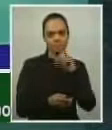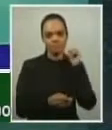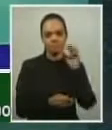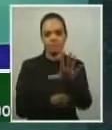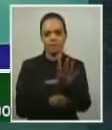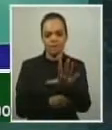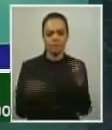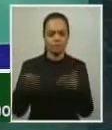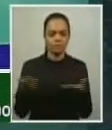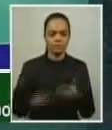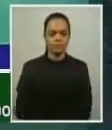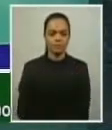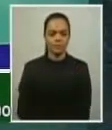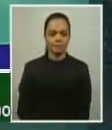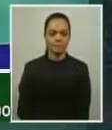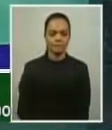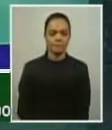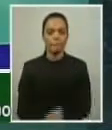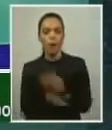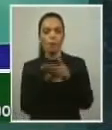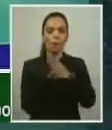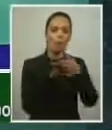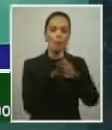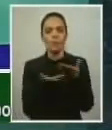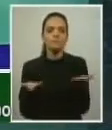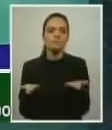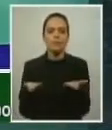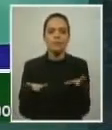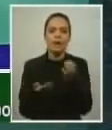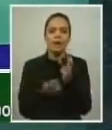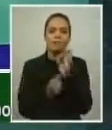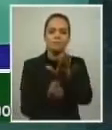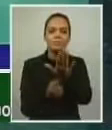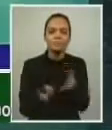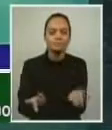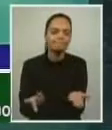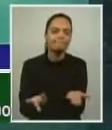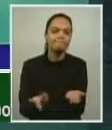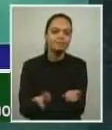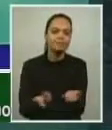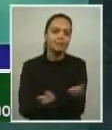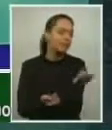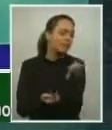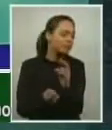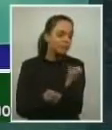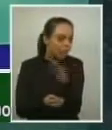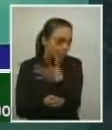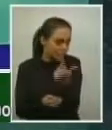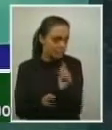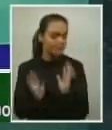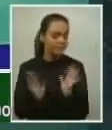eu utilizarei aqui para alguns a apresentação não é novidades